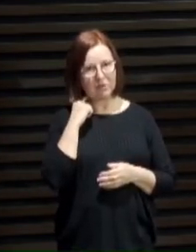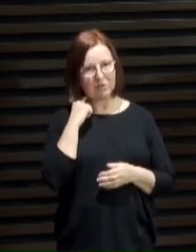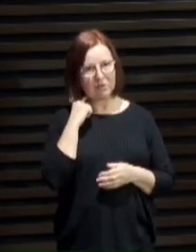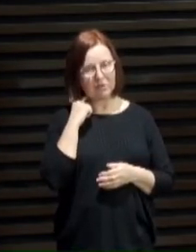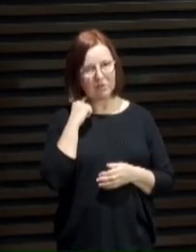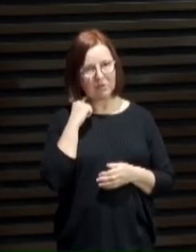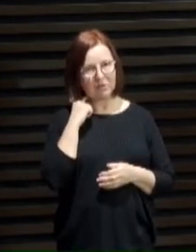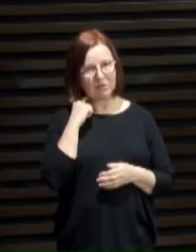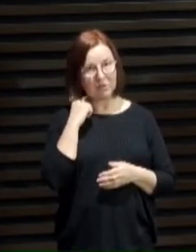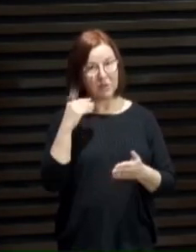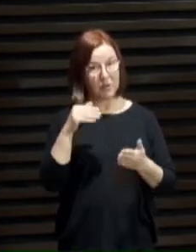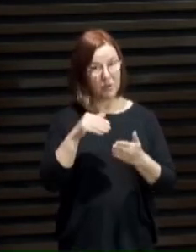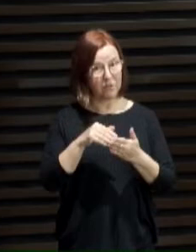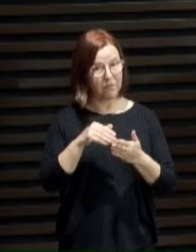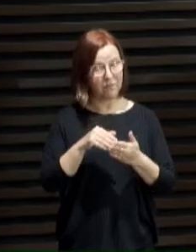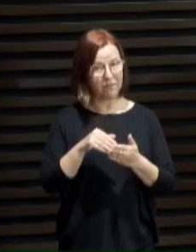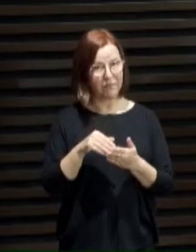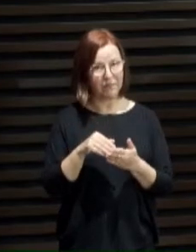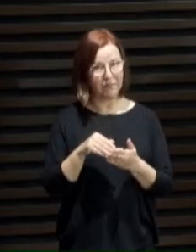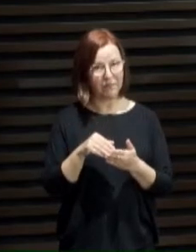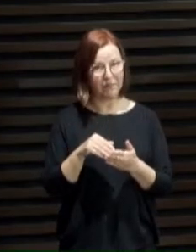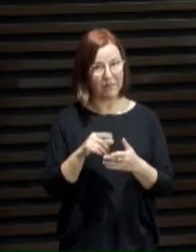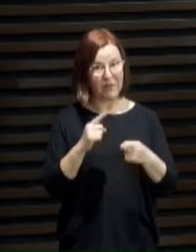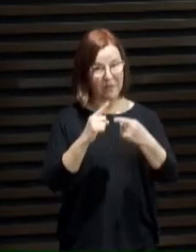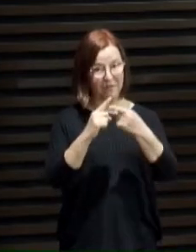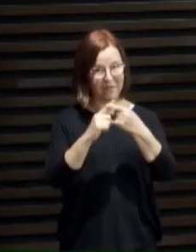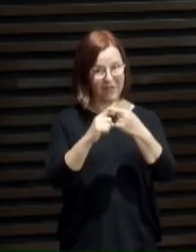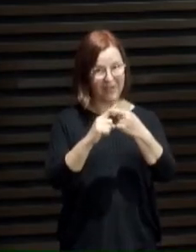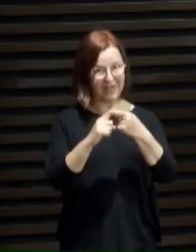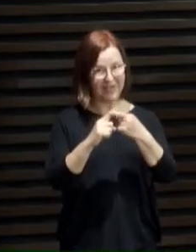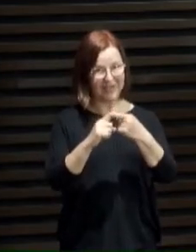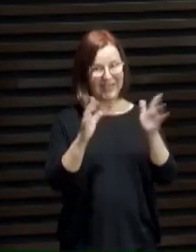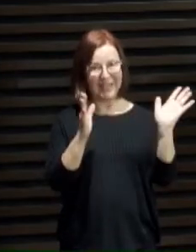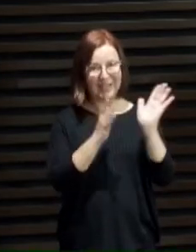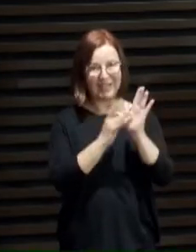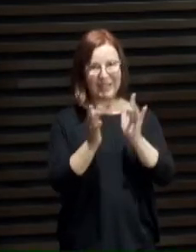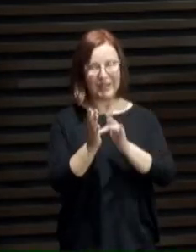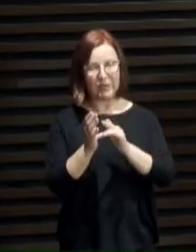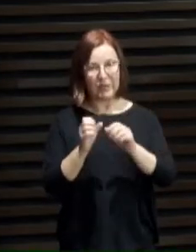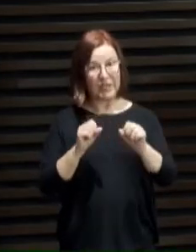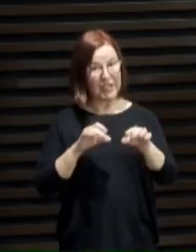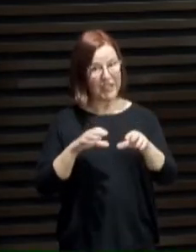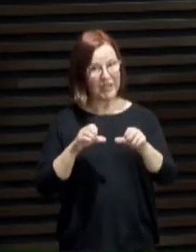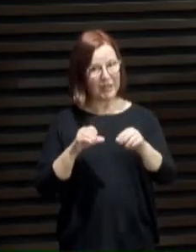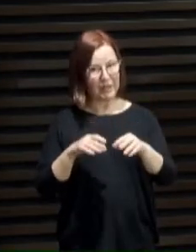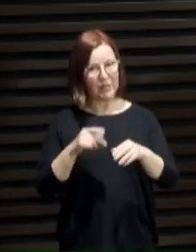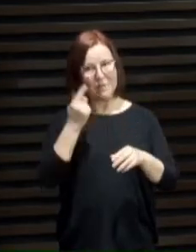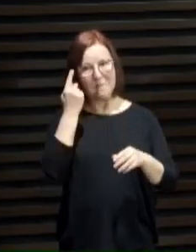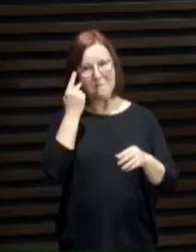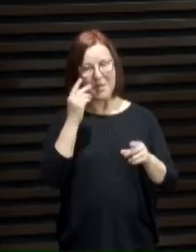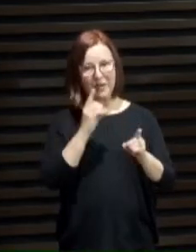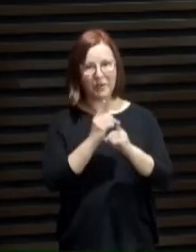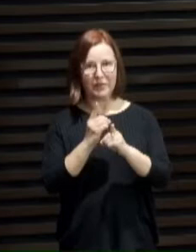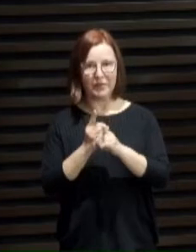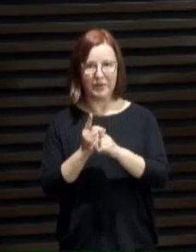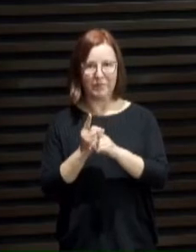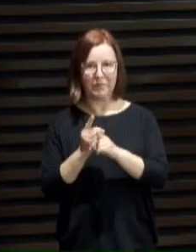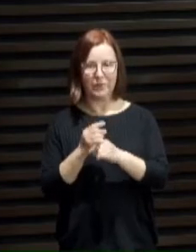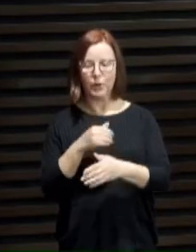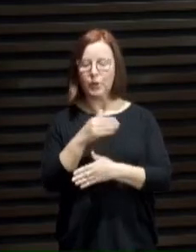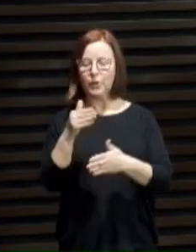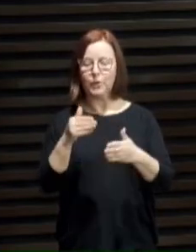A última vez que Jesus ceou com seus discípulos, todos eles estavam com os pés